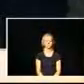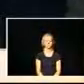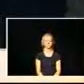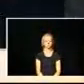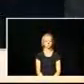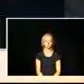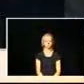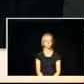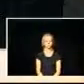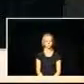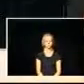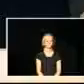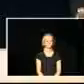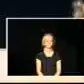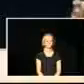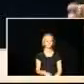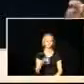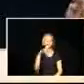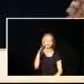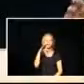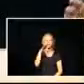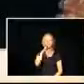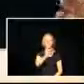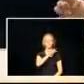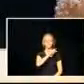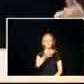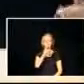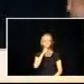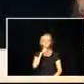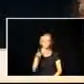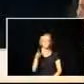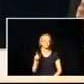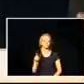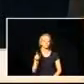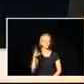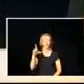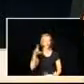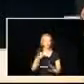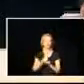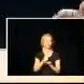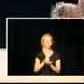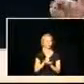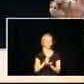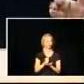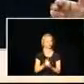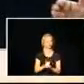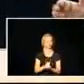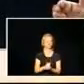Imediatamente o presidente da Comissão Justiça e Redação, que é o Luizinho da Farmácia,